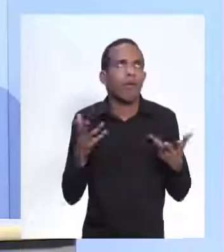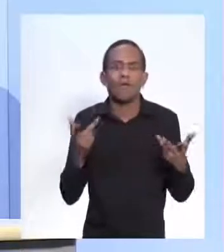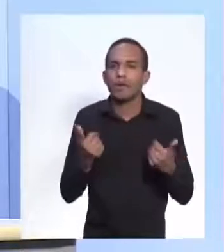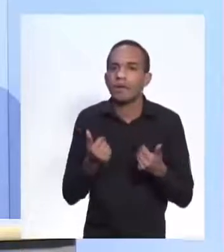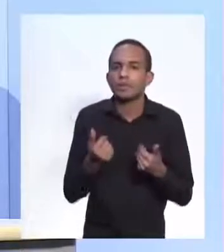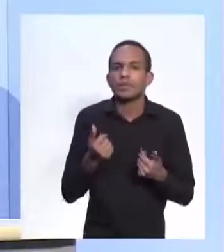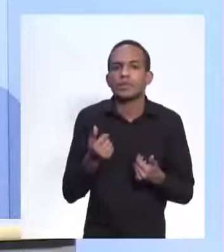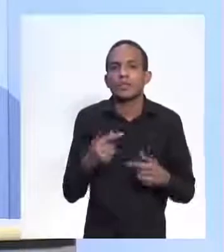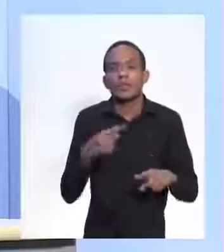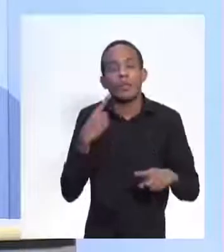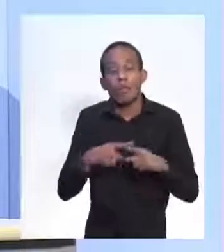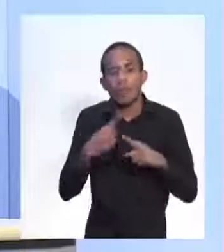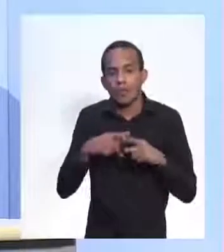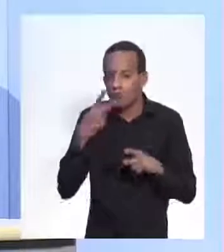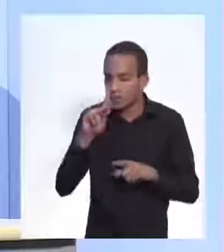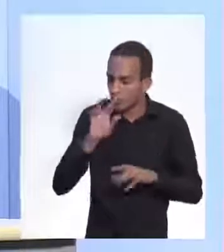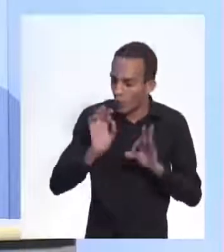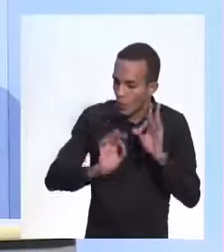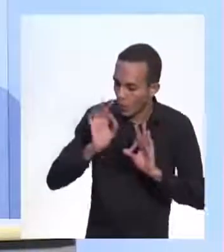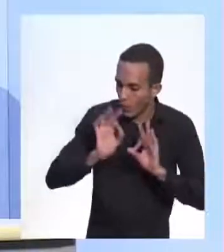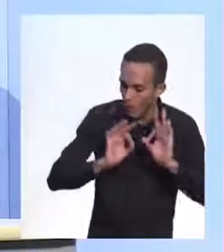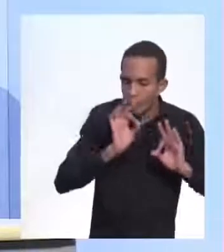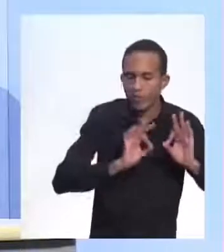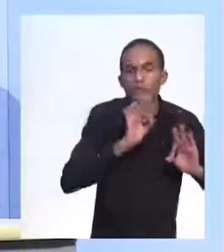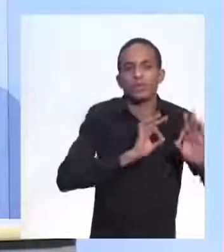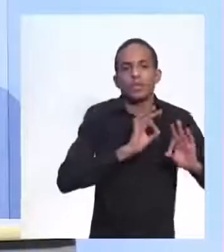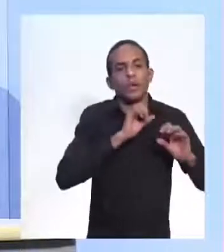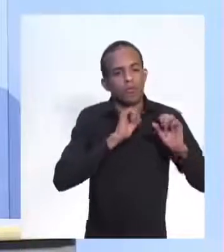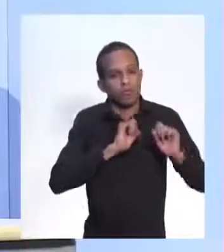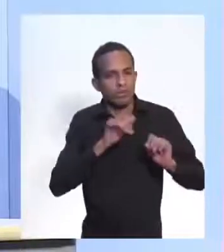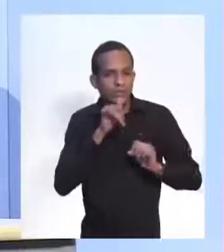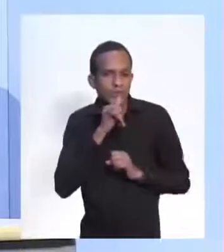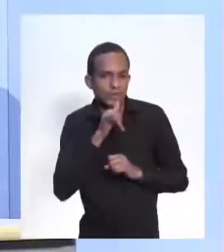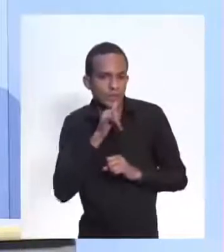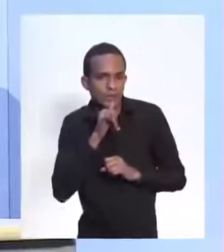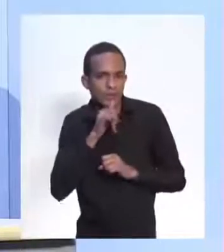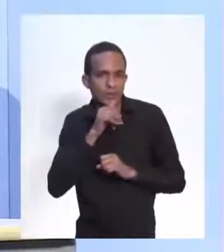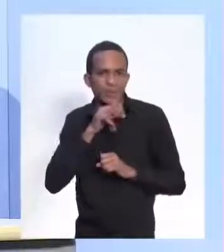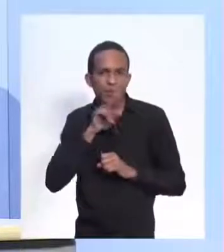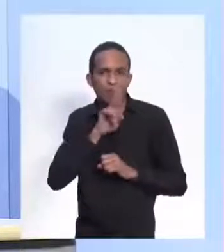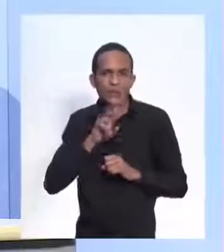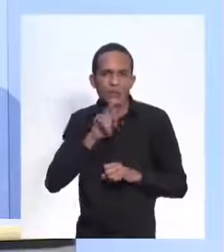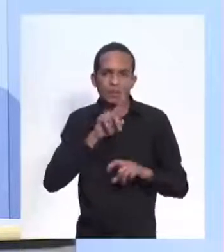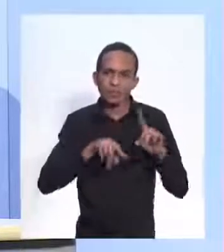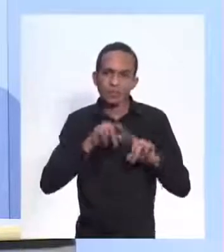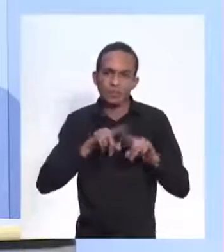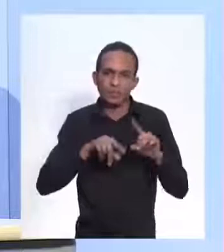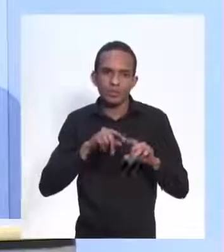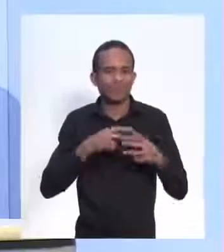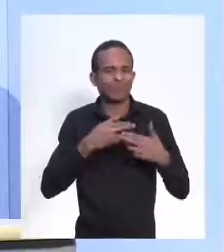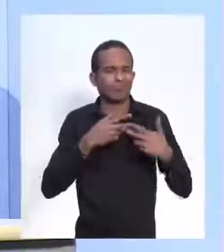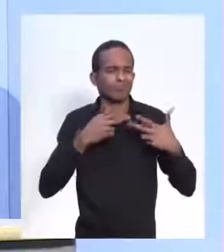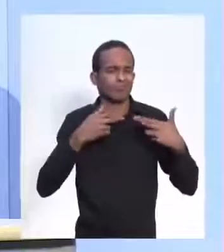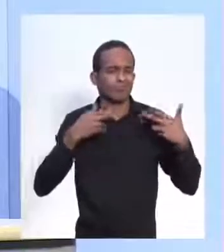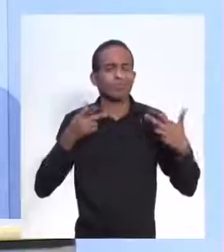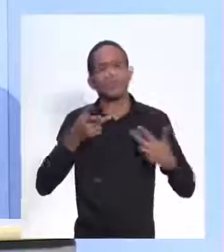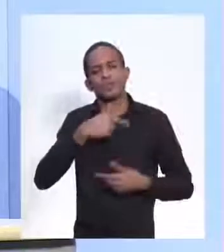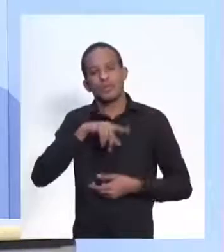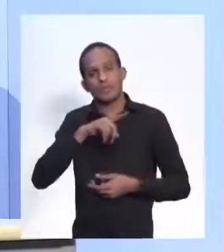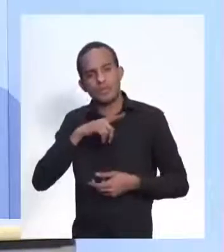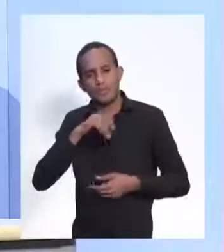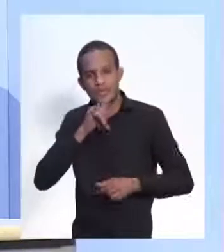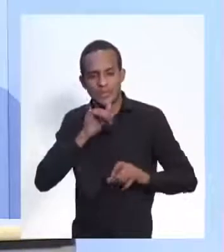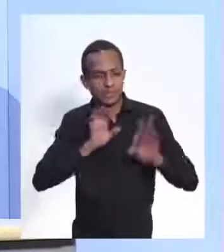quê? Quando você vai montar um cenário, você tanto pode, né? Os materiais, os suportes são diversos. A gente tem